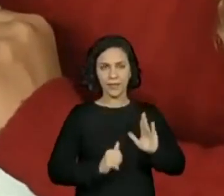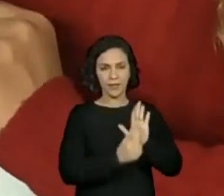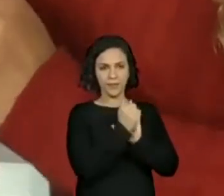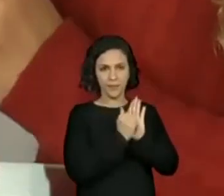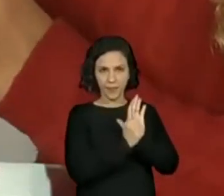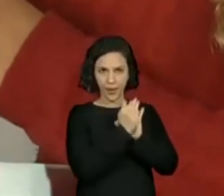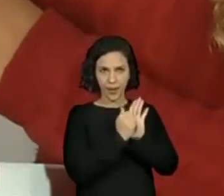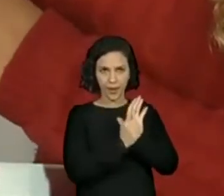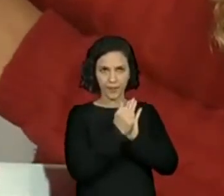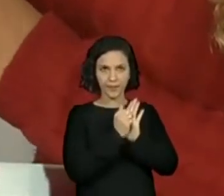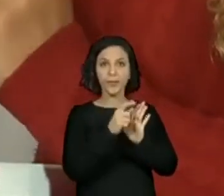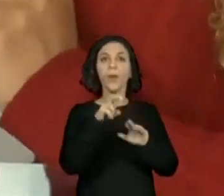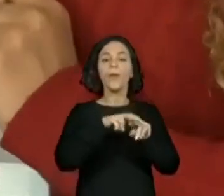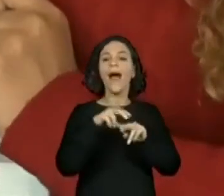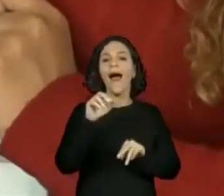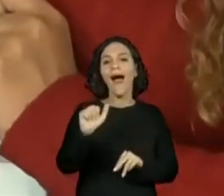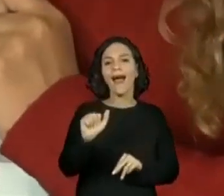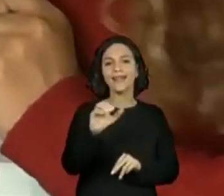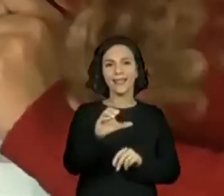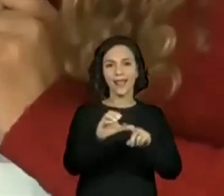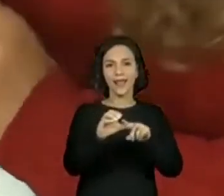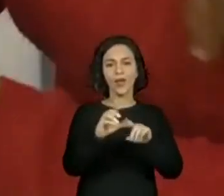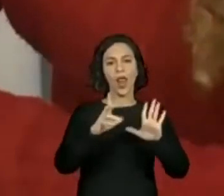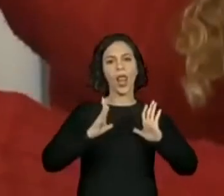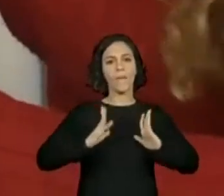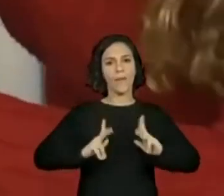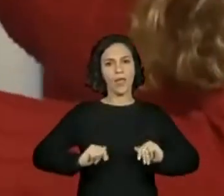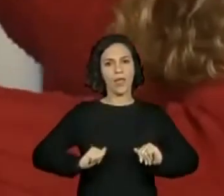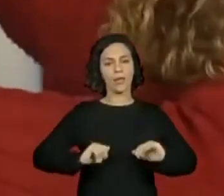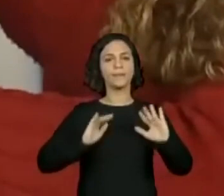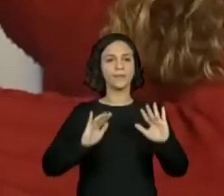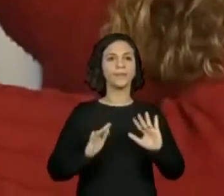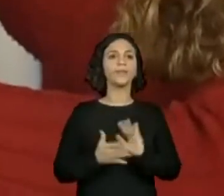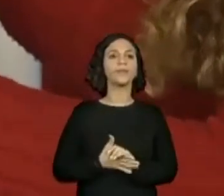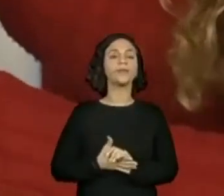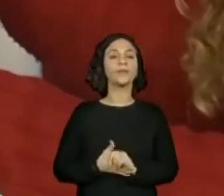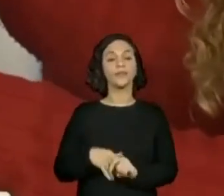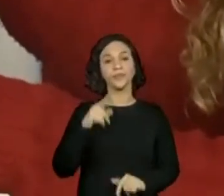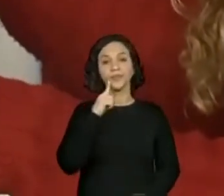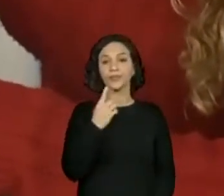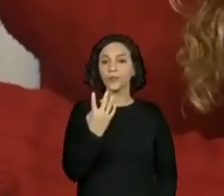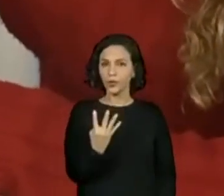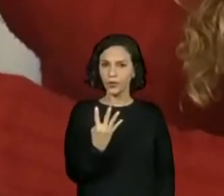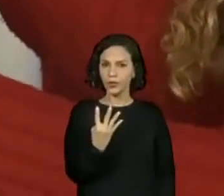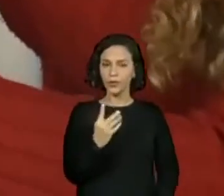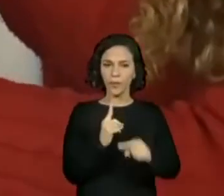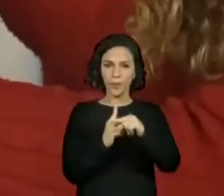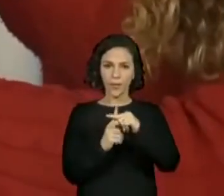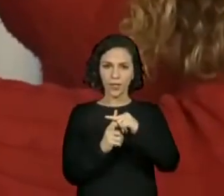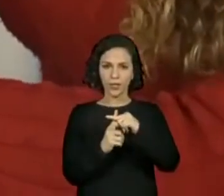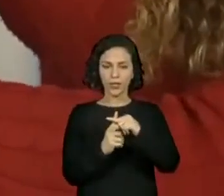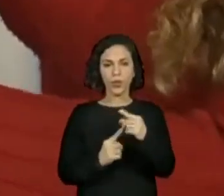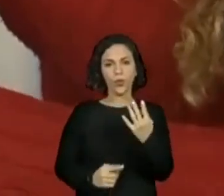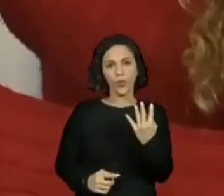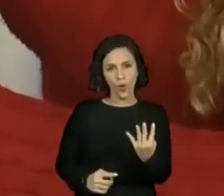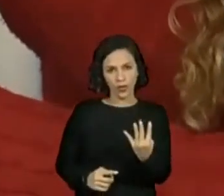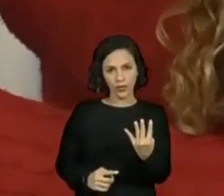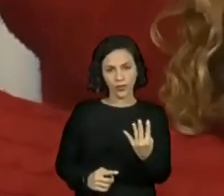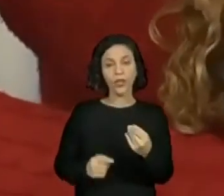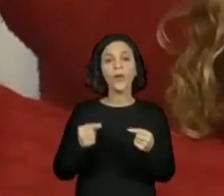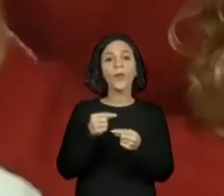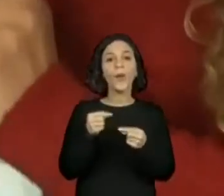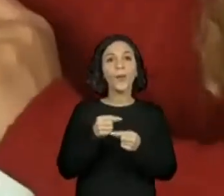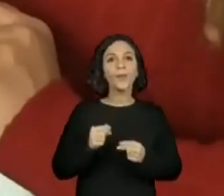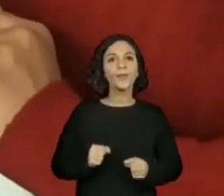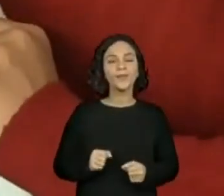Isso. Para isso, tem esse botãozinho. Então, vamos lá no 4 mais 4. 4 mais 4